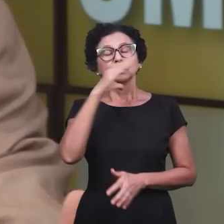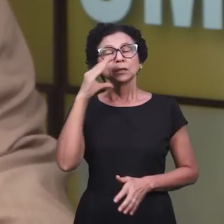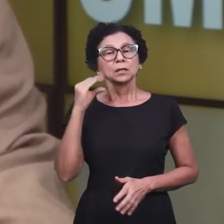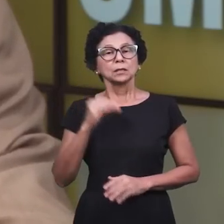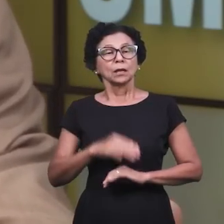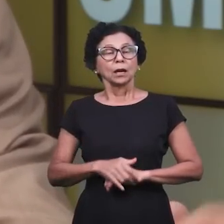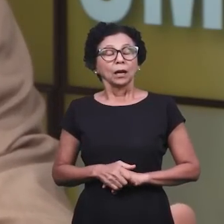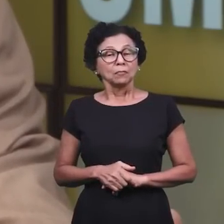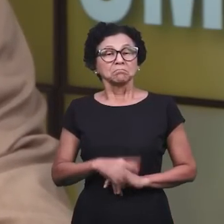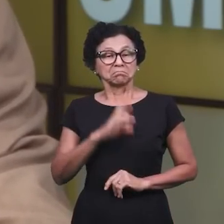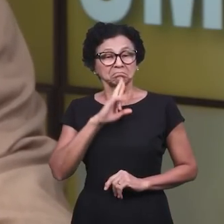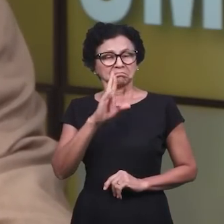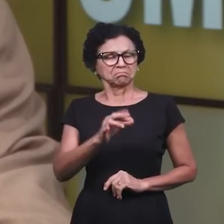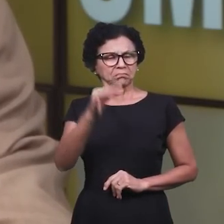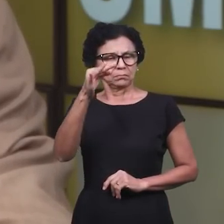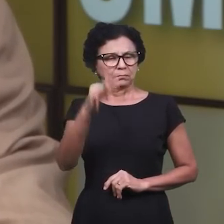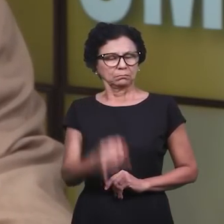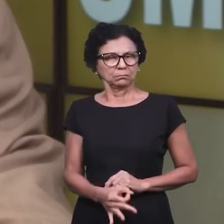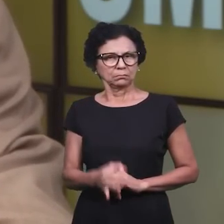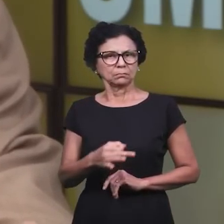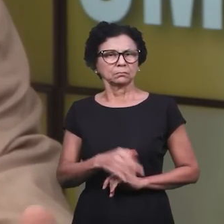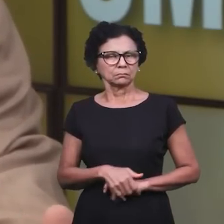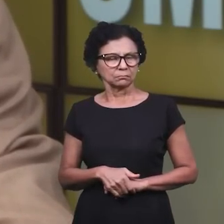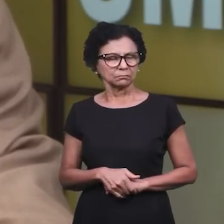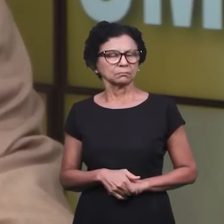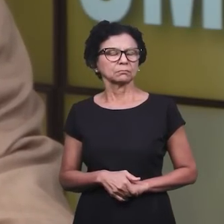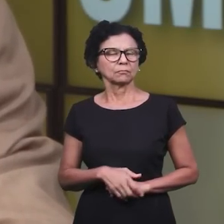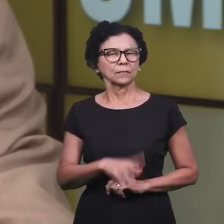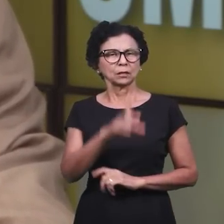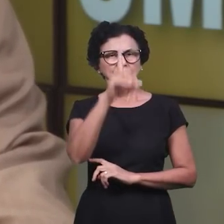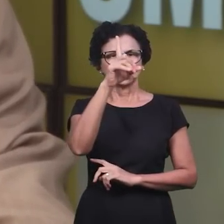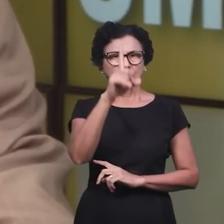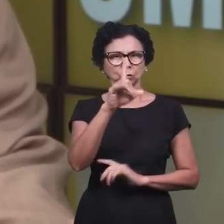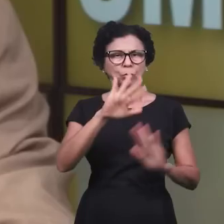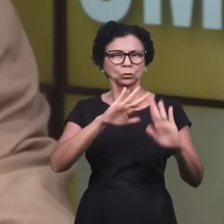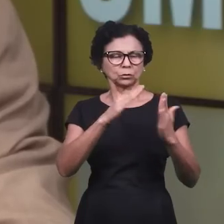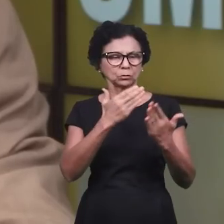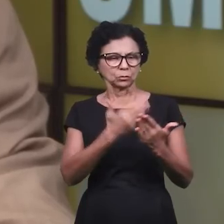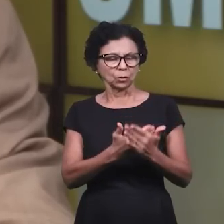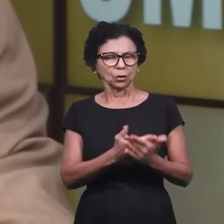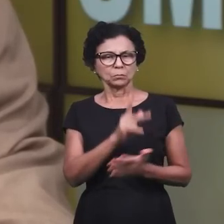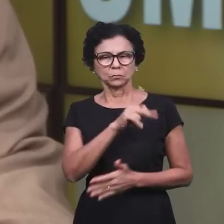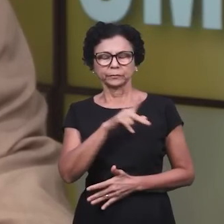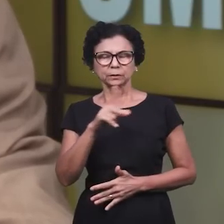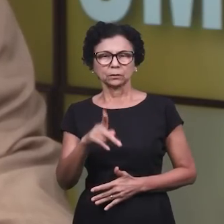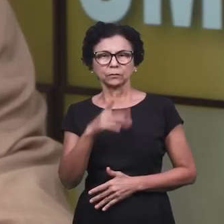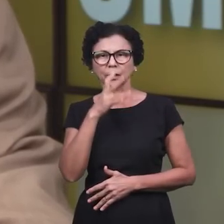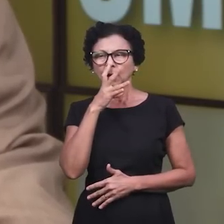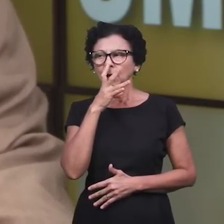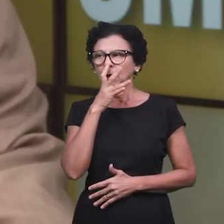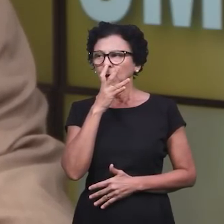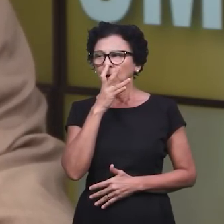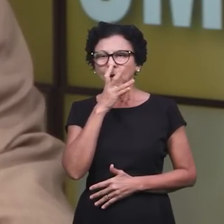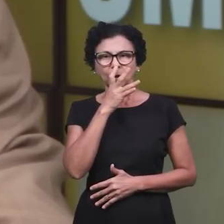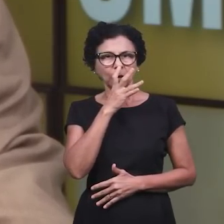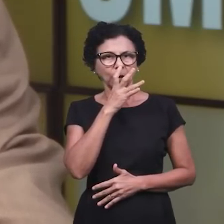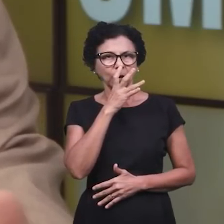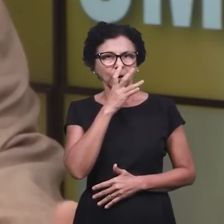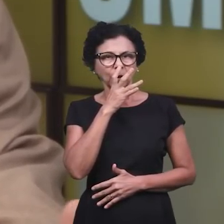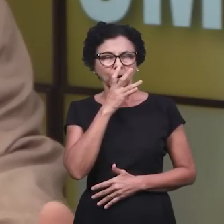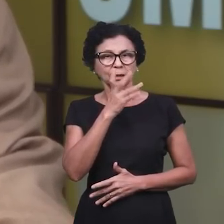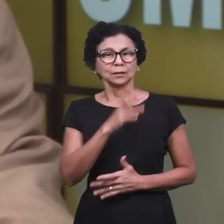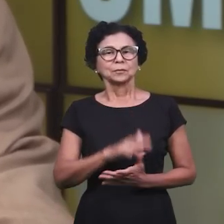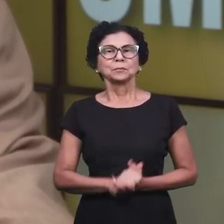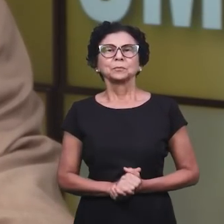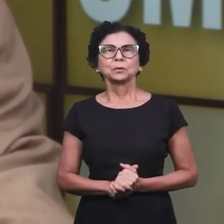os professores ali, os responsáveis, diretores, né? Então, eu lembrei desse preparo, né? Eles